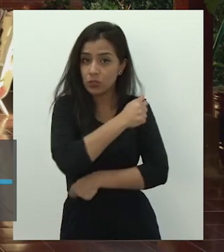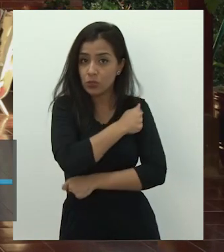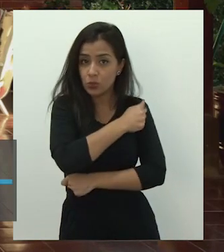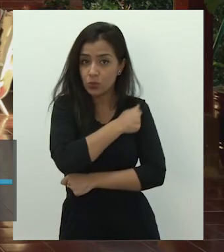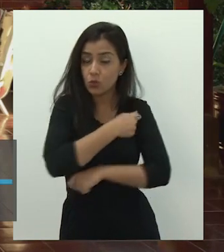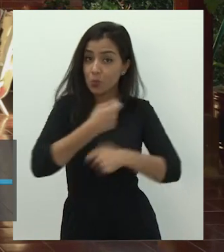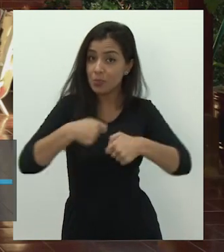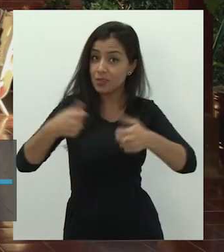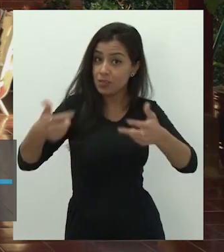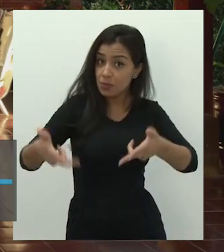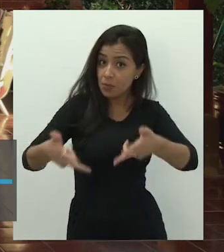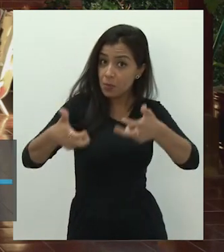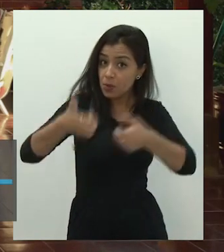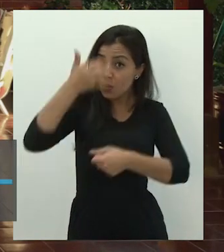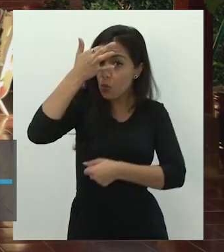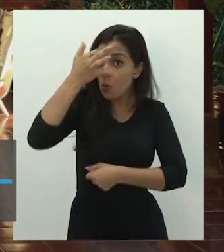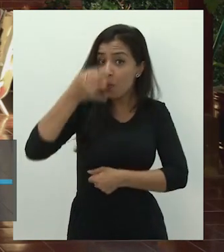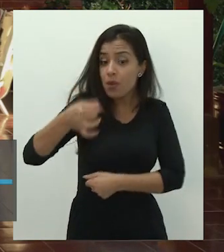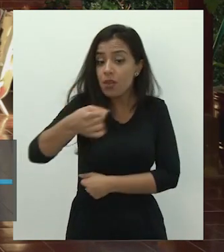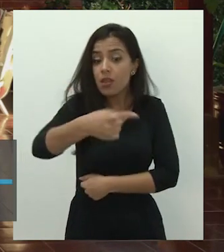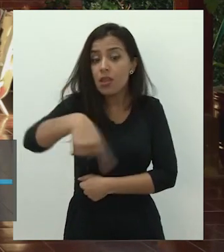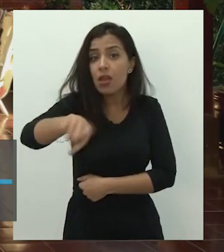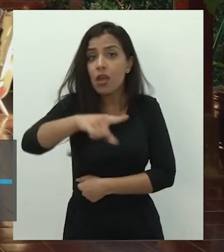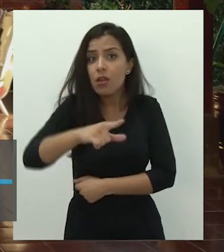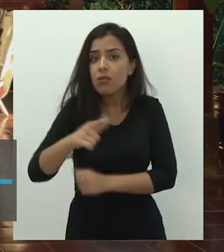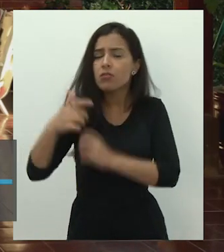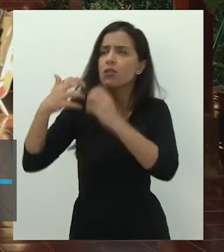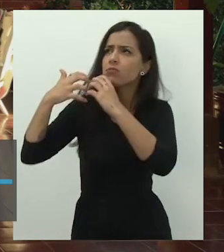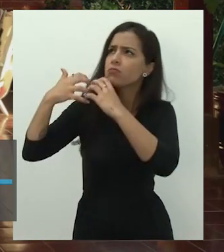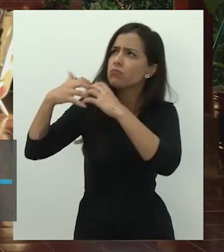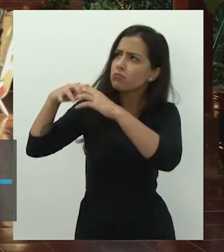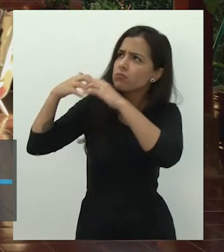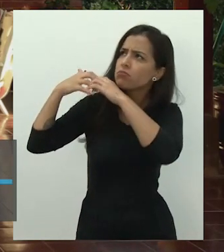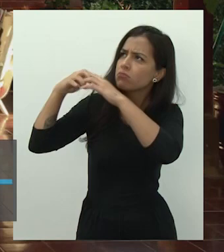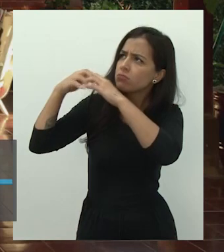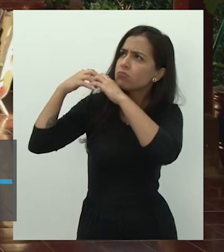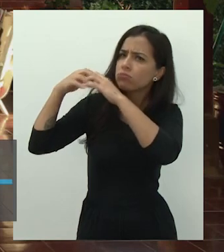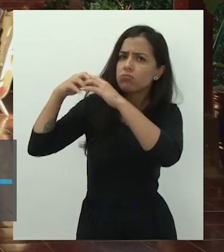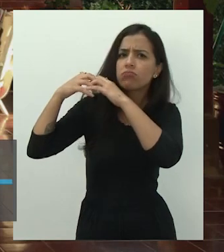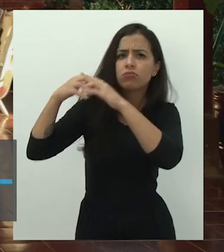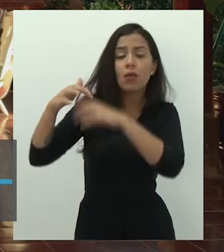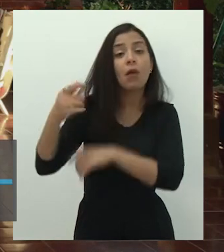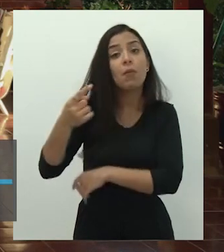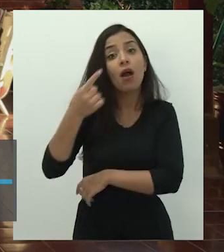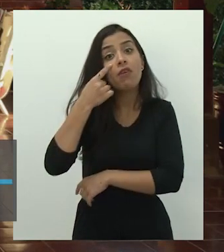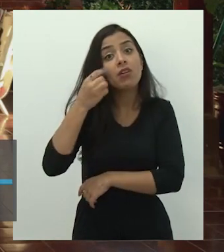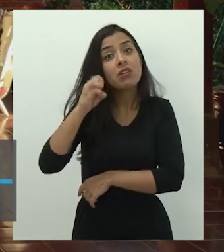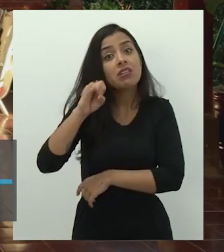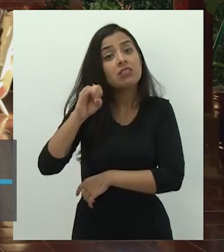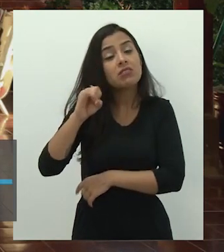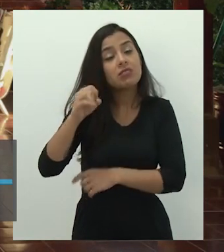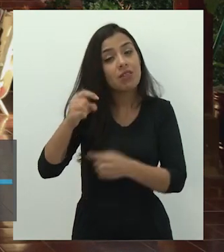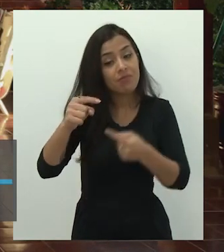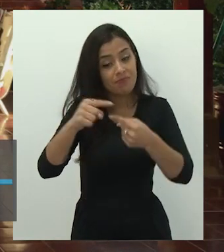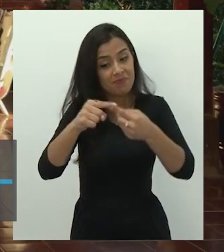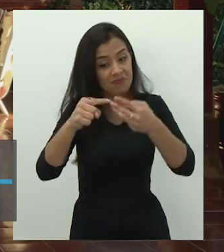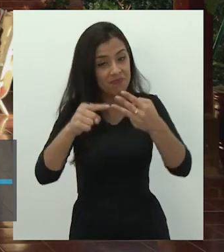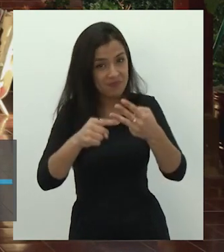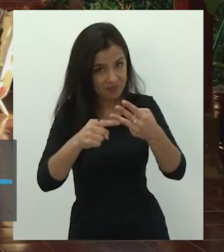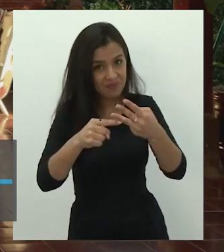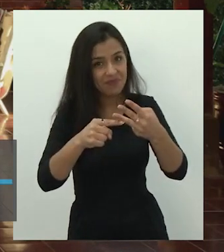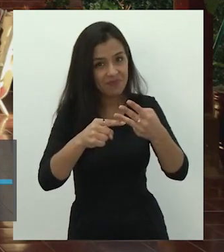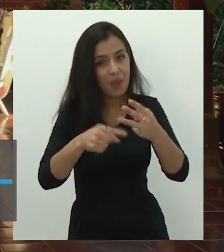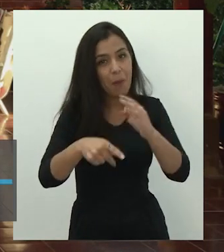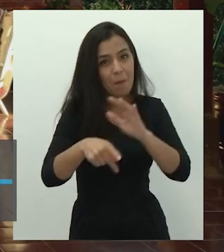para entender como as crianças estão pensando, se há a presença das 3 características do